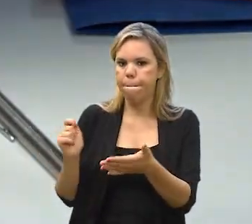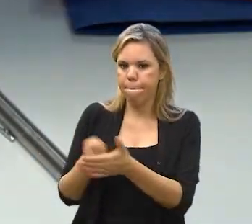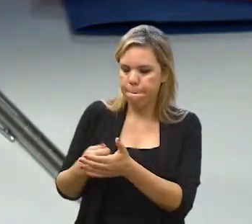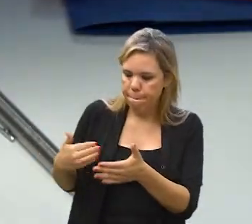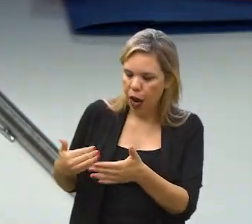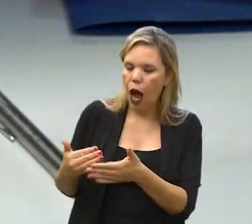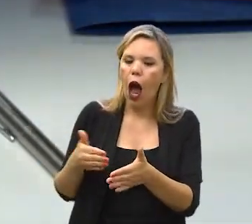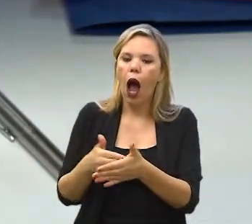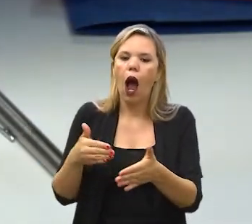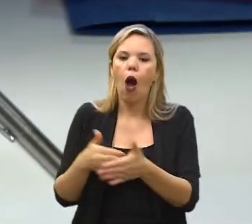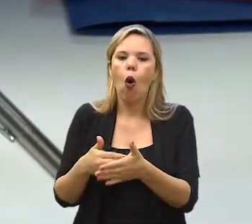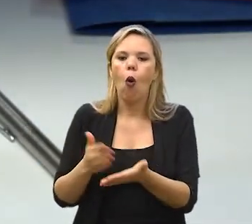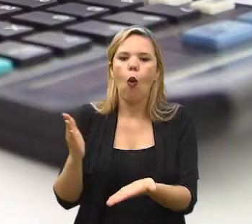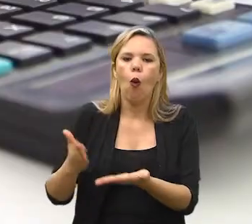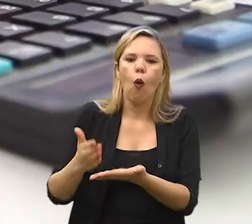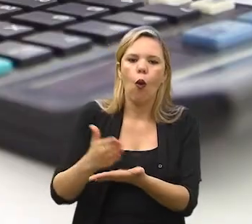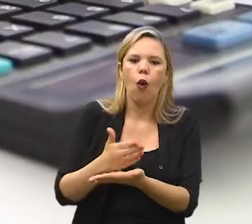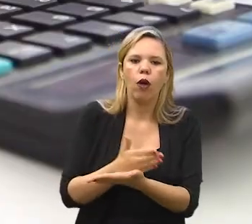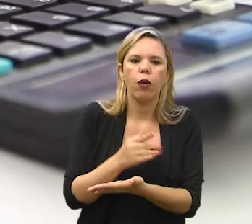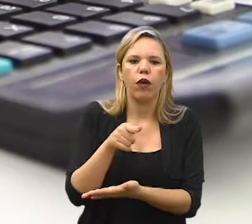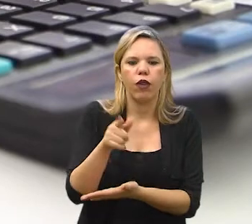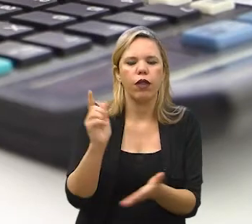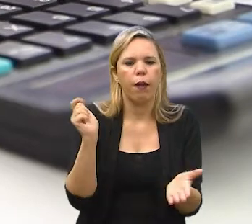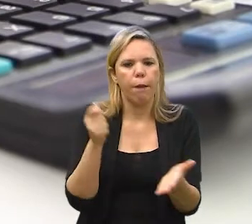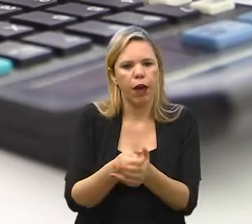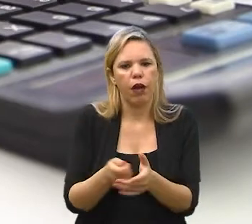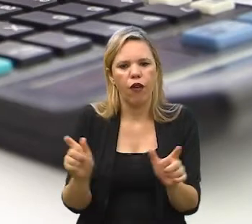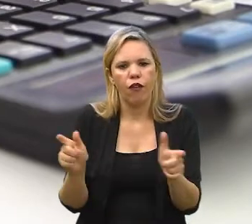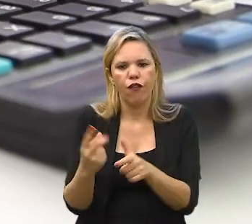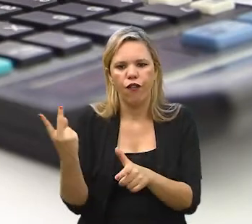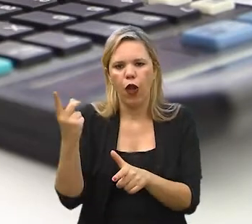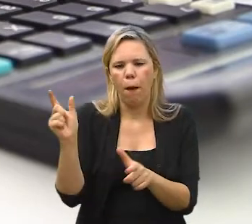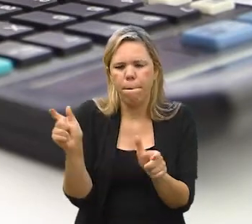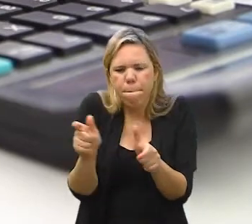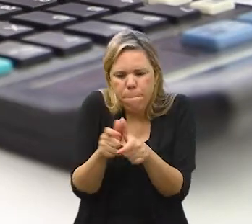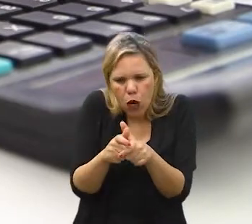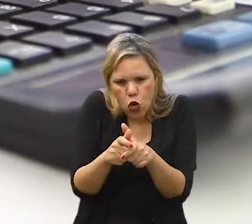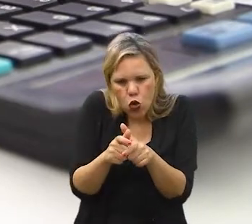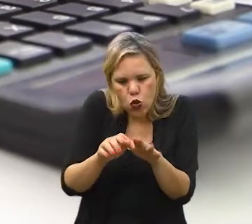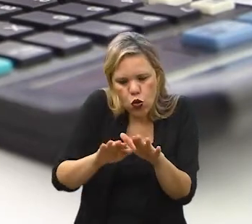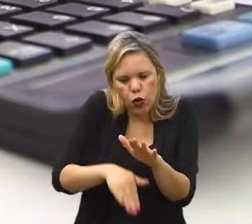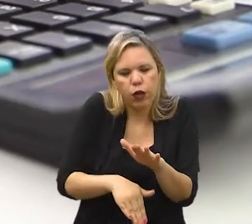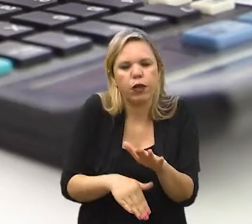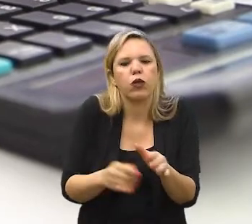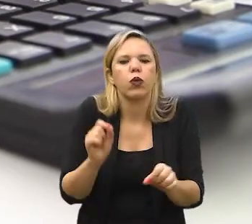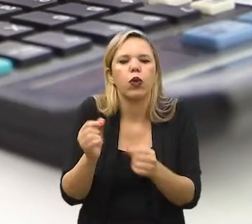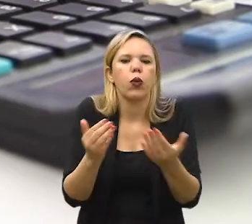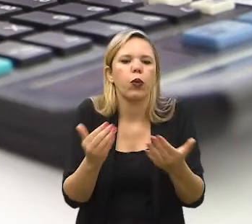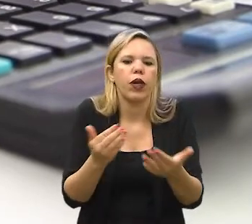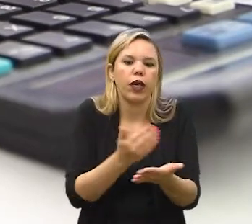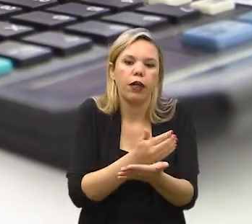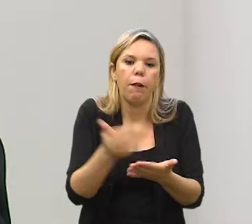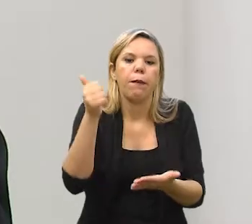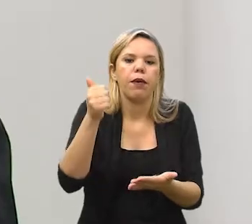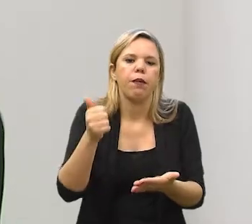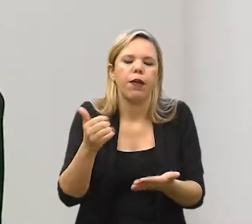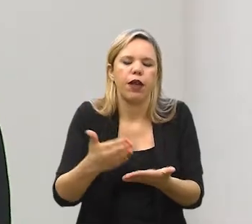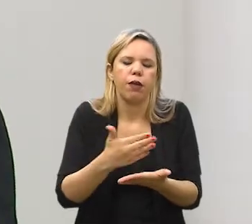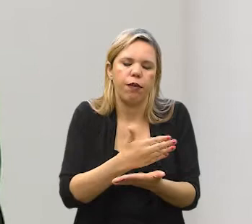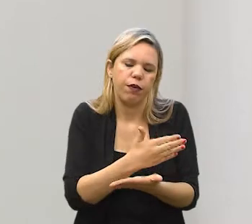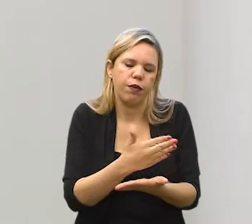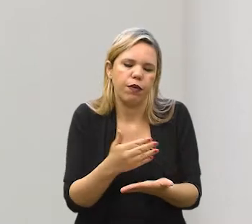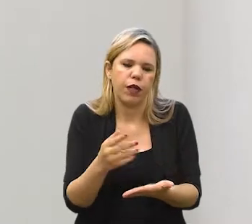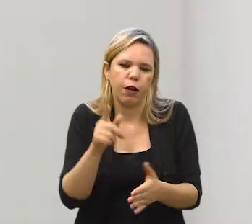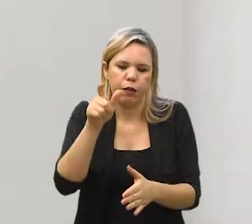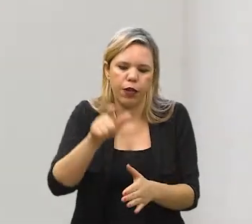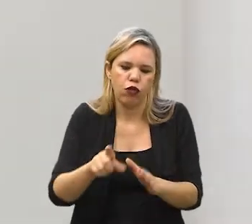a última parcela, você inclusive vai estar pagando um valor bem inferior do que as primeiras parcelas, as atuais parcelas que